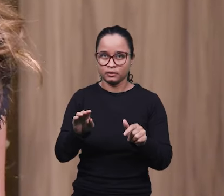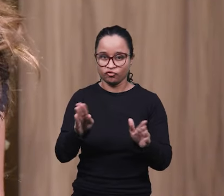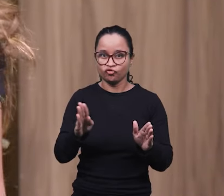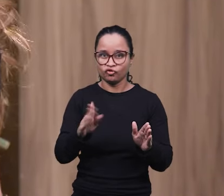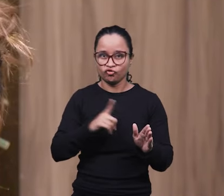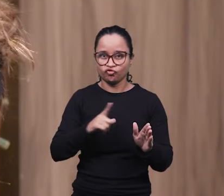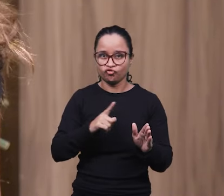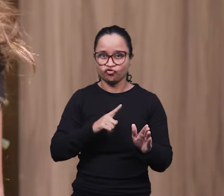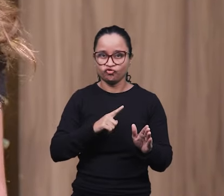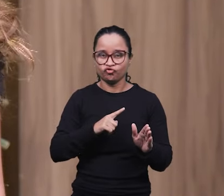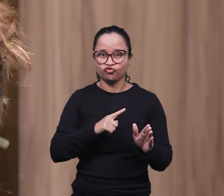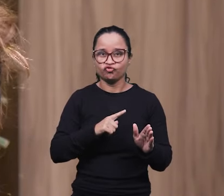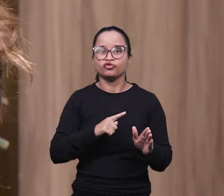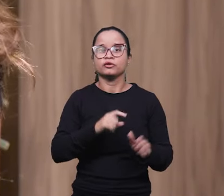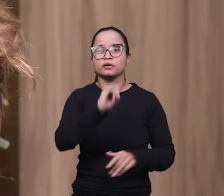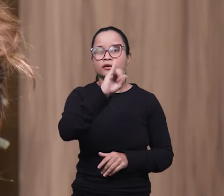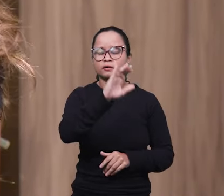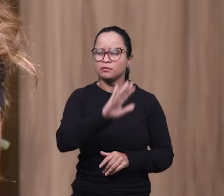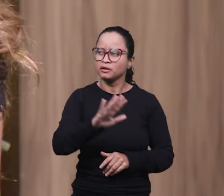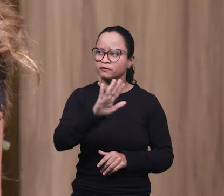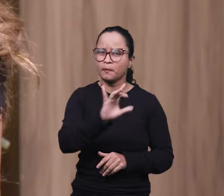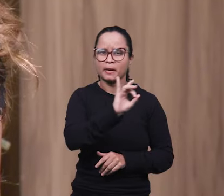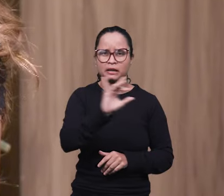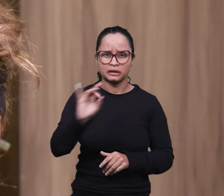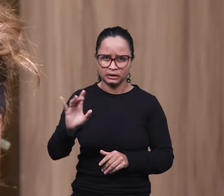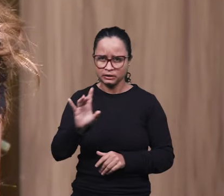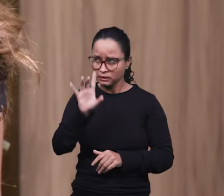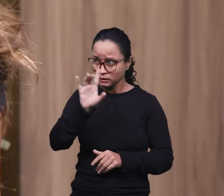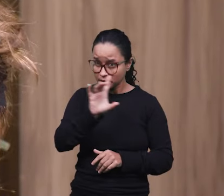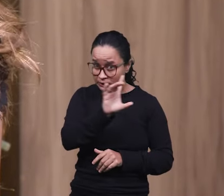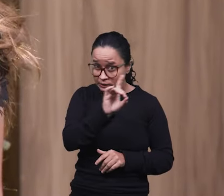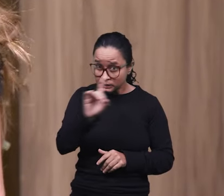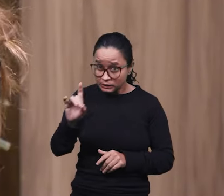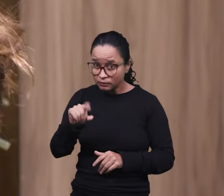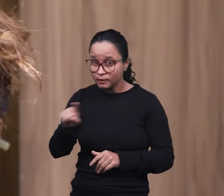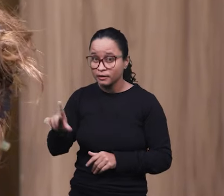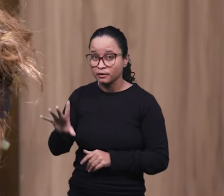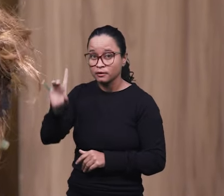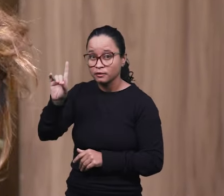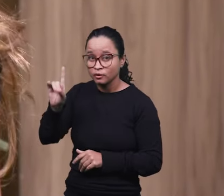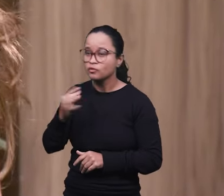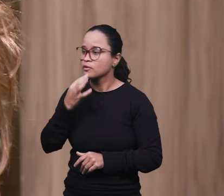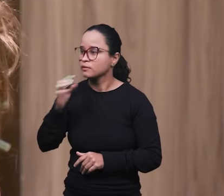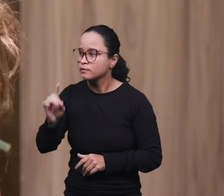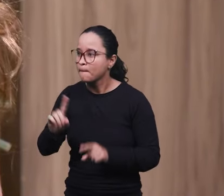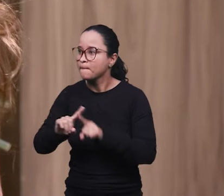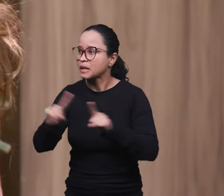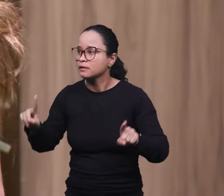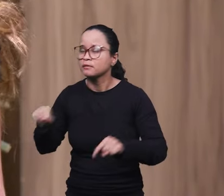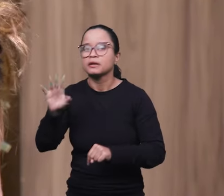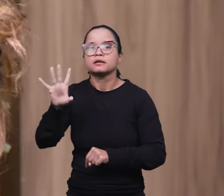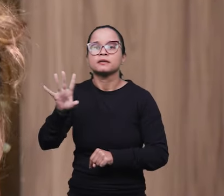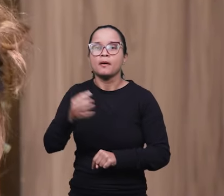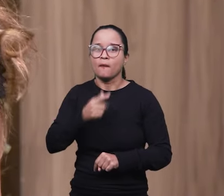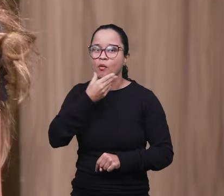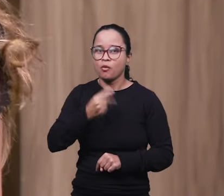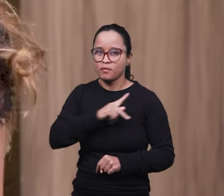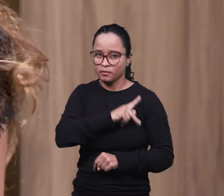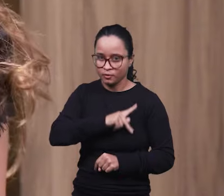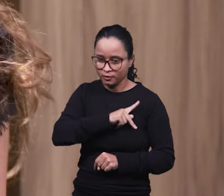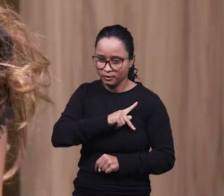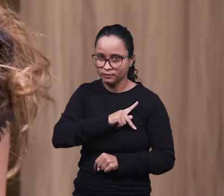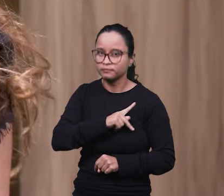Deus mas tinha uma estátua que era do Deus desconhecido mas que na verdade era o Deus desconhecido para eles e conhecido por Paulo Então o Deus que